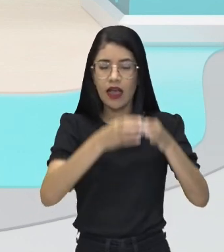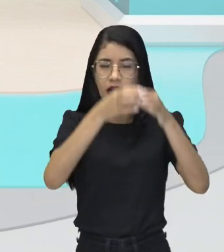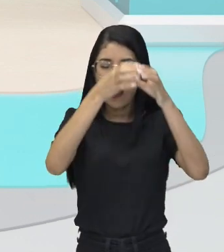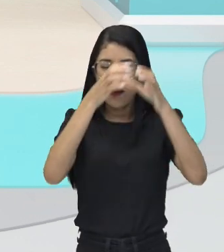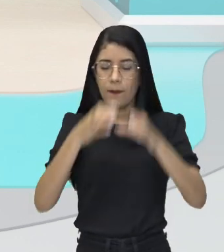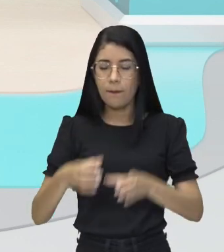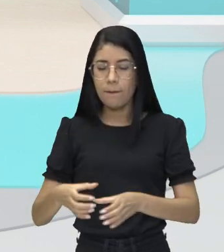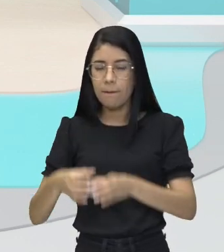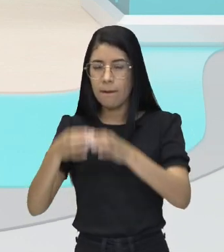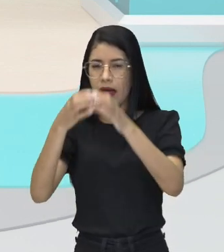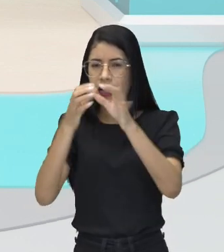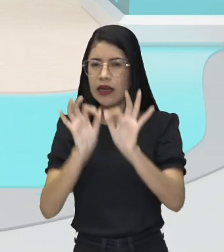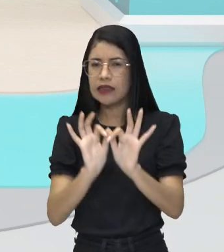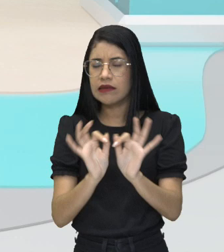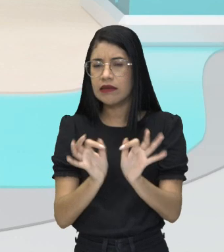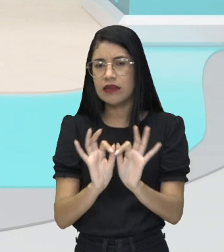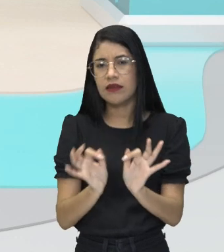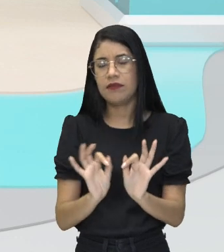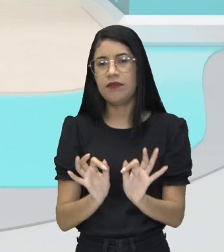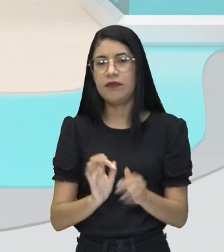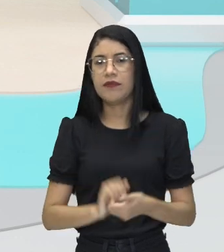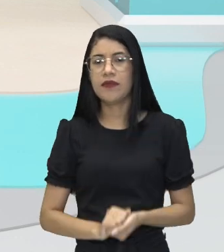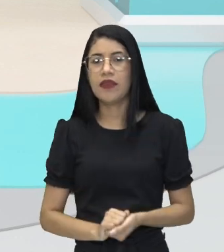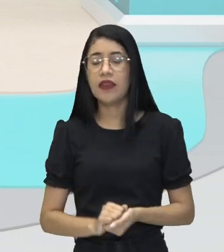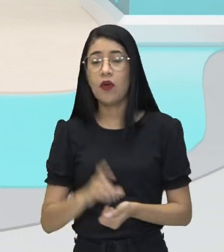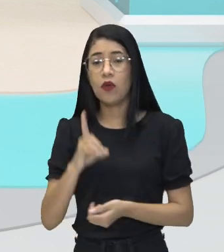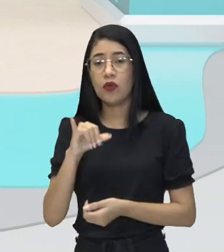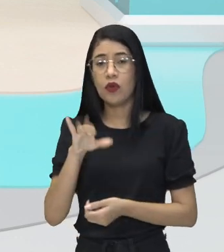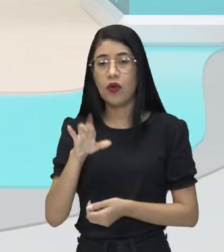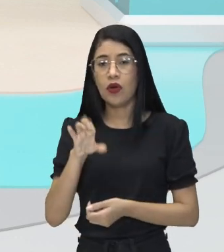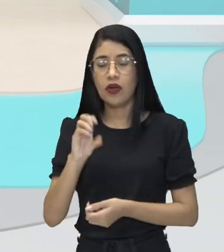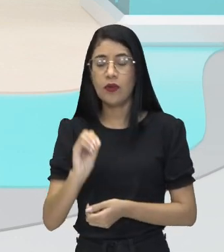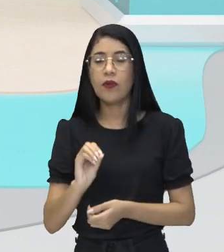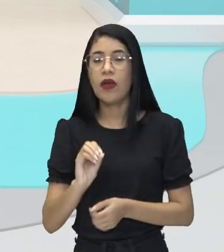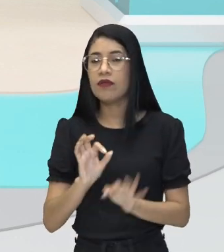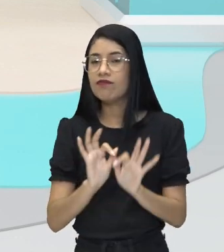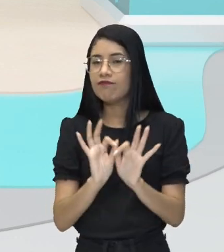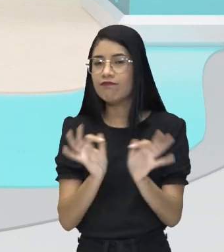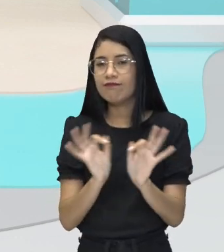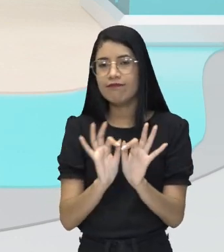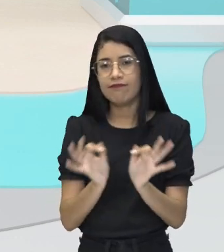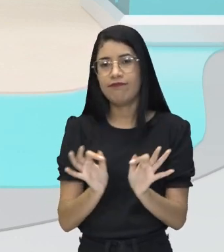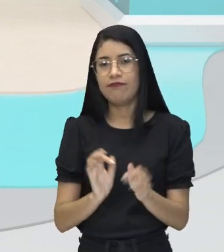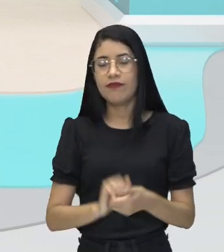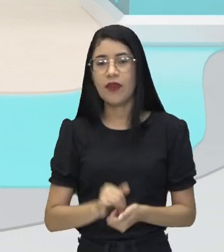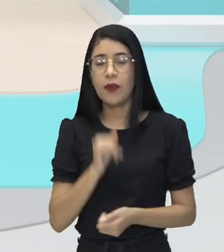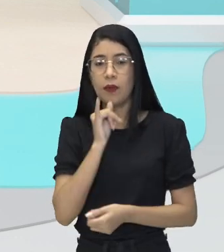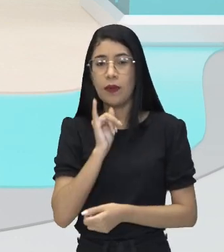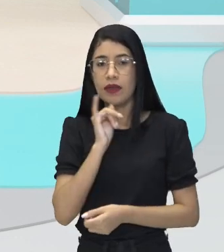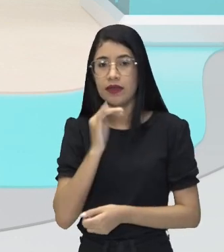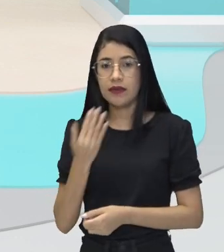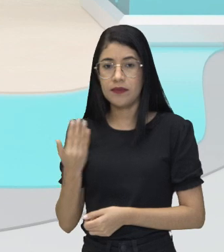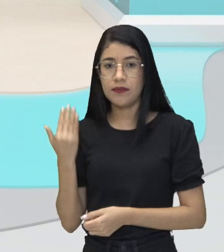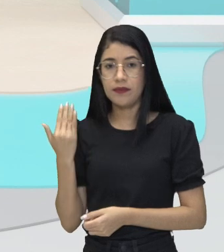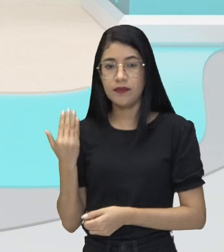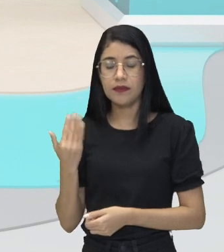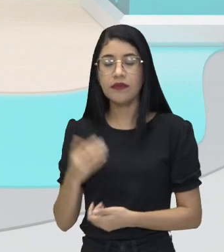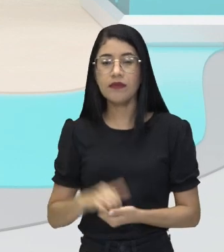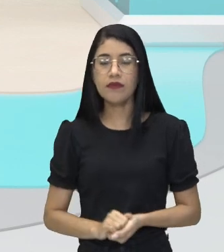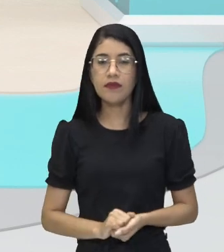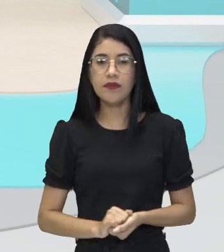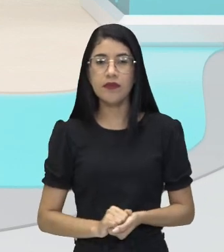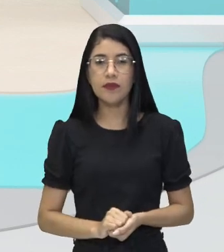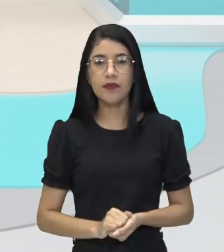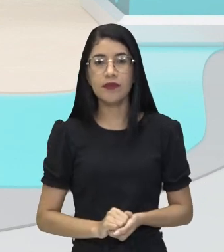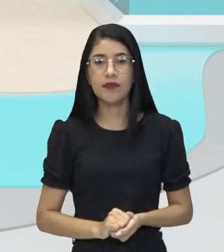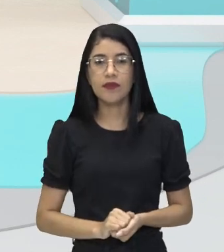criaram. Então, o capitel dórico, ele é muito mais simples. Nós vamos ver um exemplo desse capitel. Aqui nós temos,